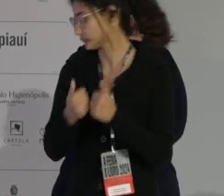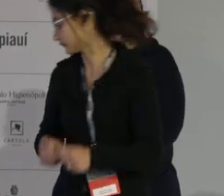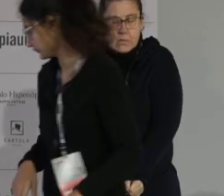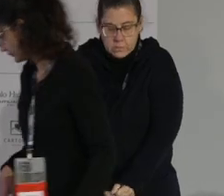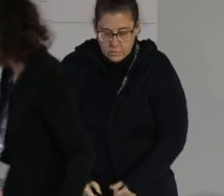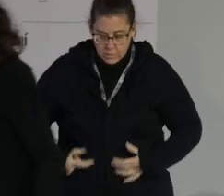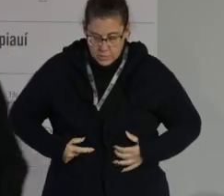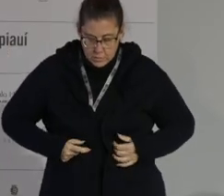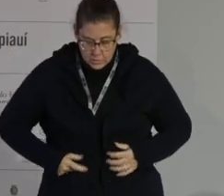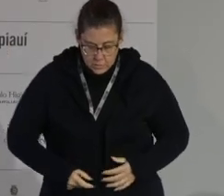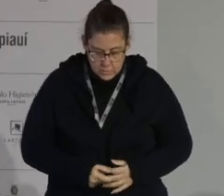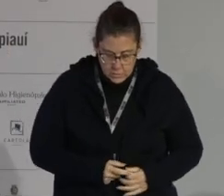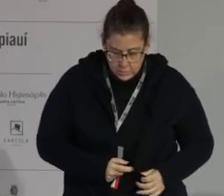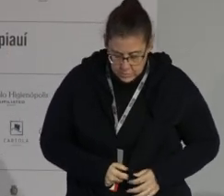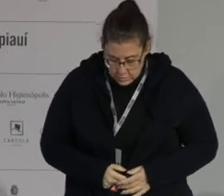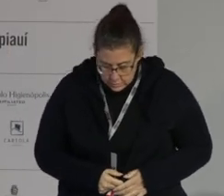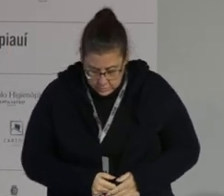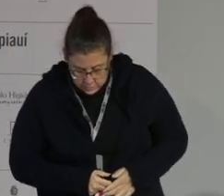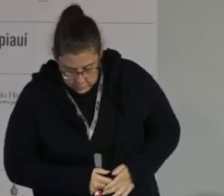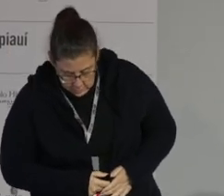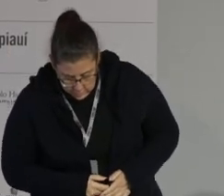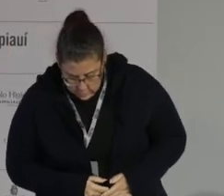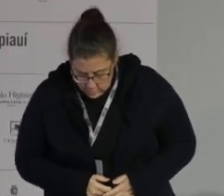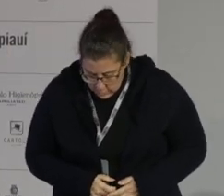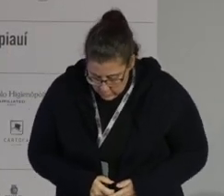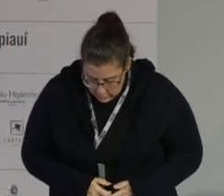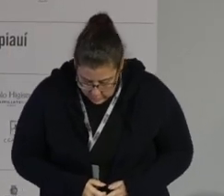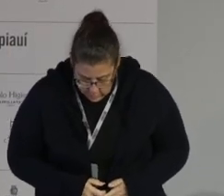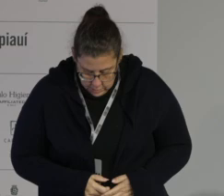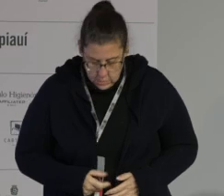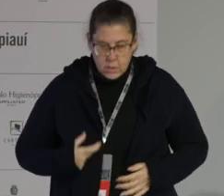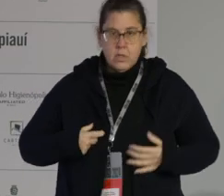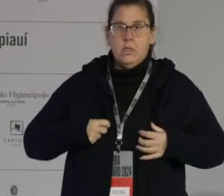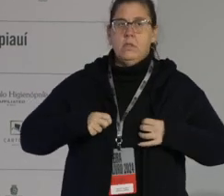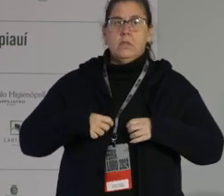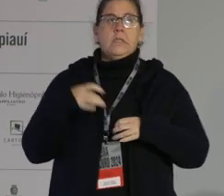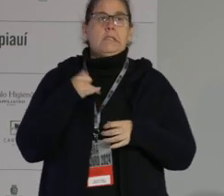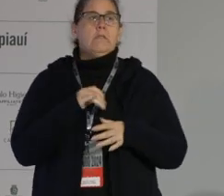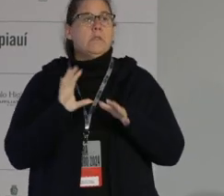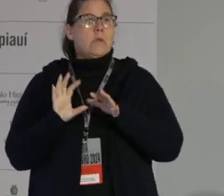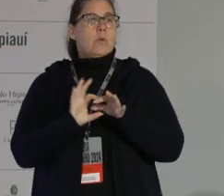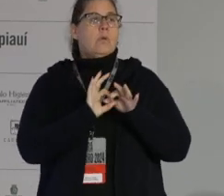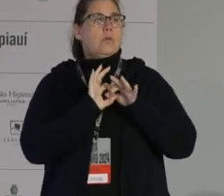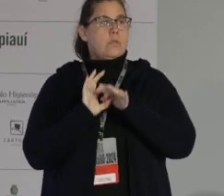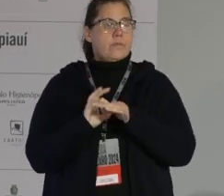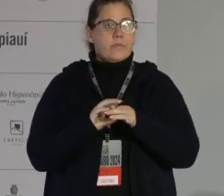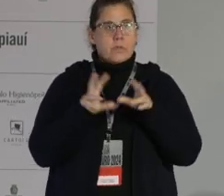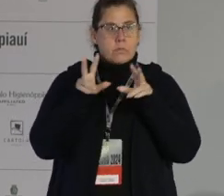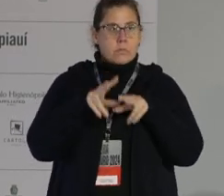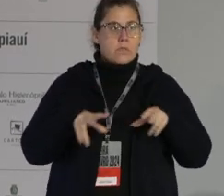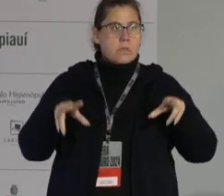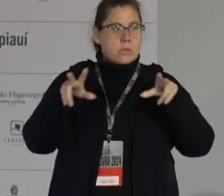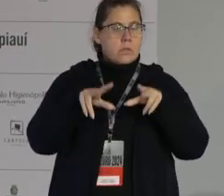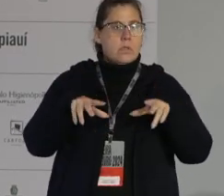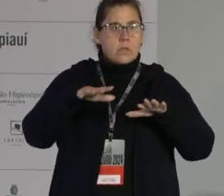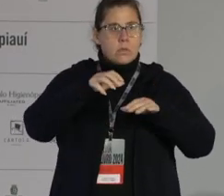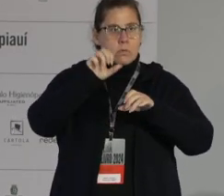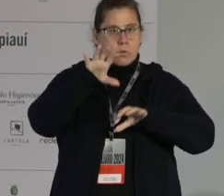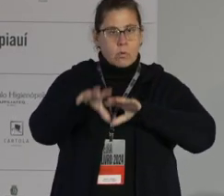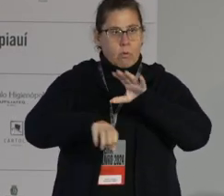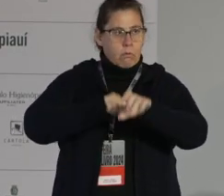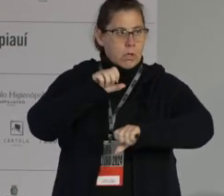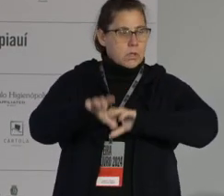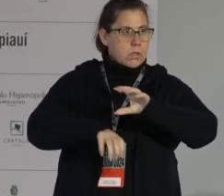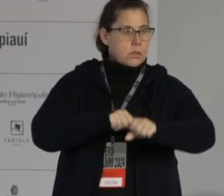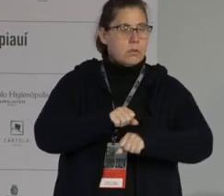enfim, como se o Macunaíma, enquanto herói de nenhum caráter, fosse uma personificação de uma certa visão colonizadora, né?